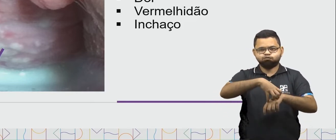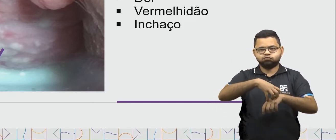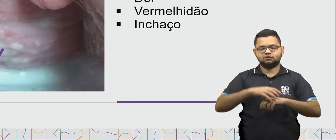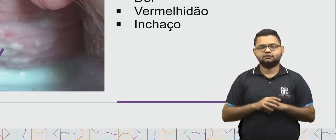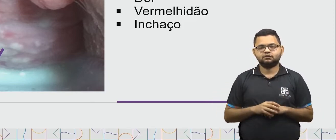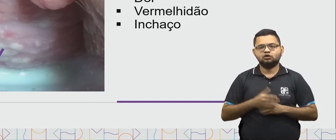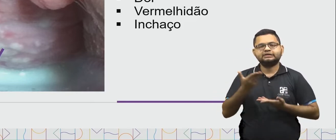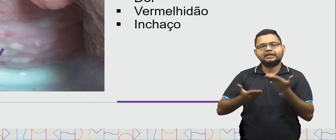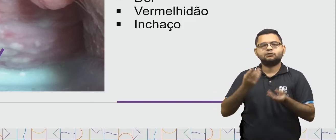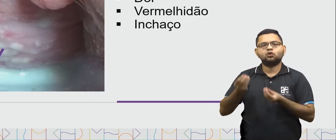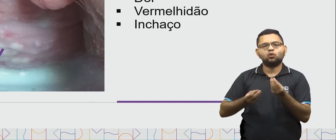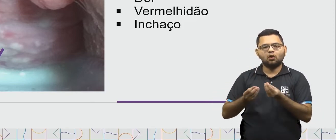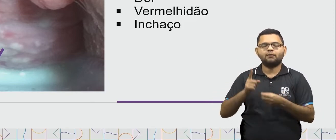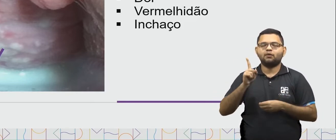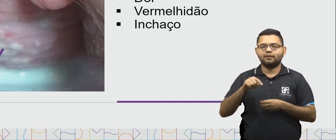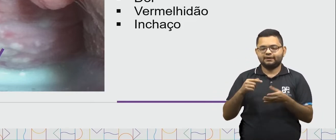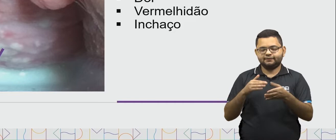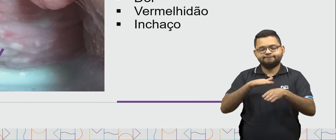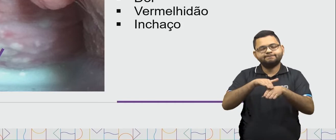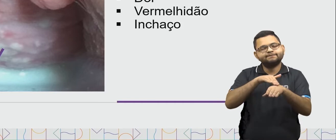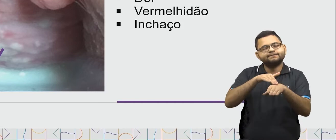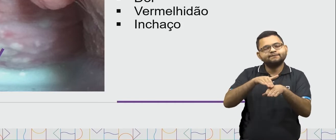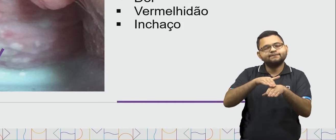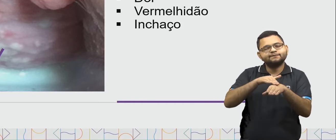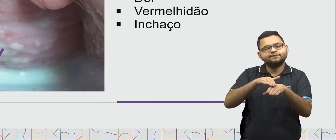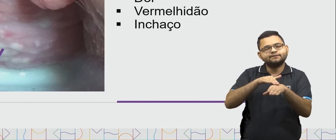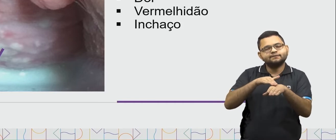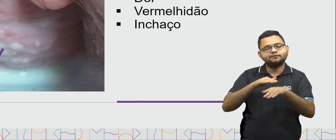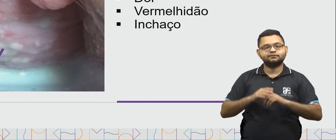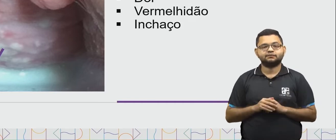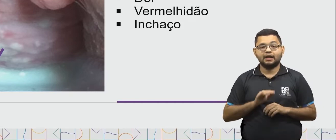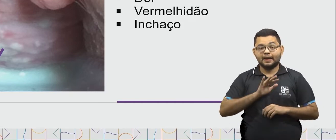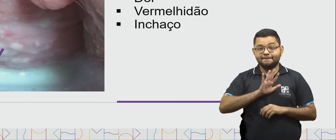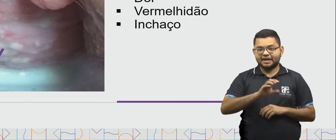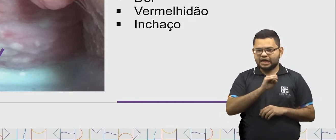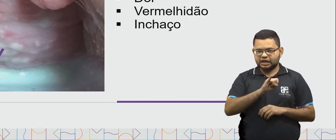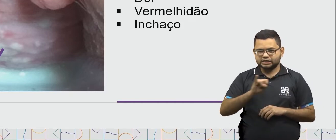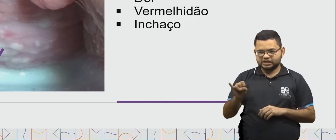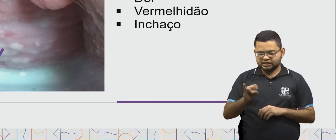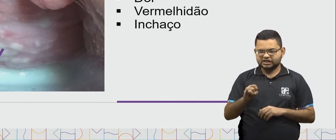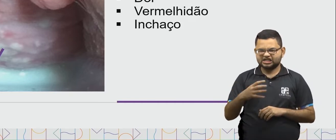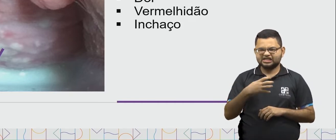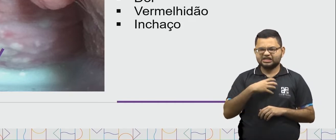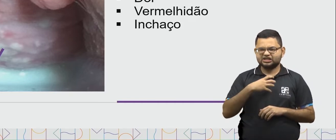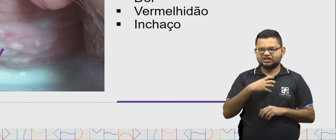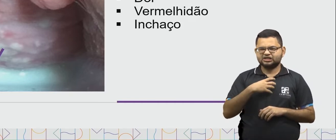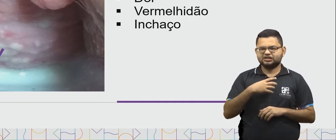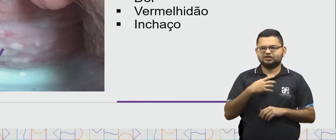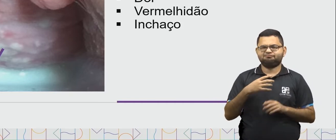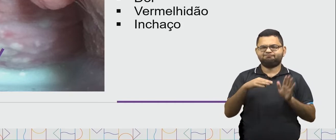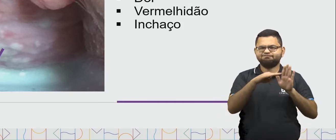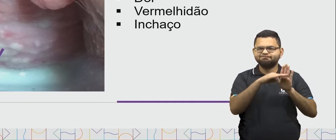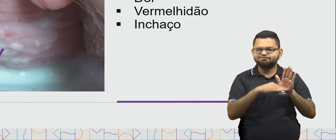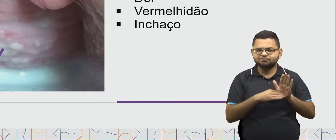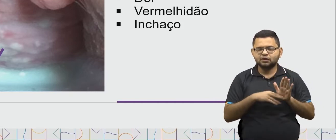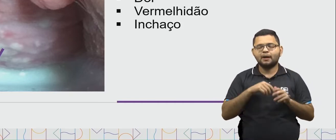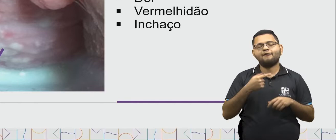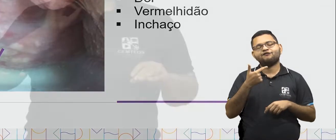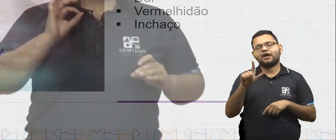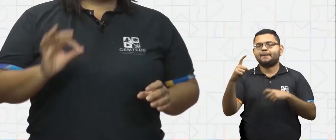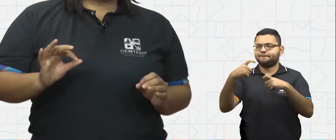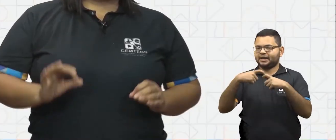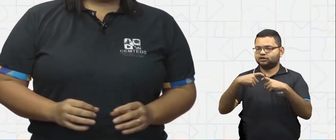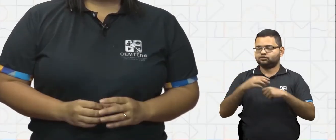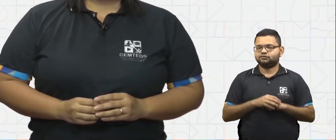inchaço. O tratamento é feito por meio de pomadas nesta região, mas se você sentir esses sintomas, procure um